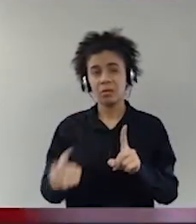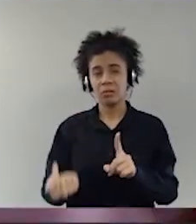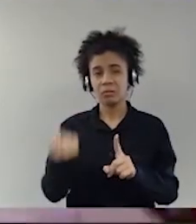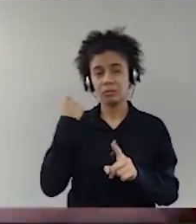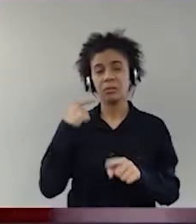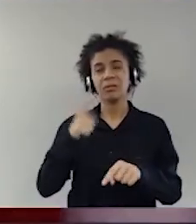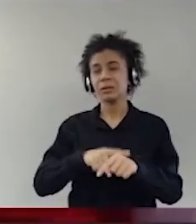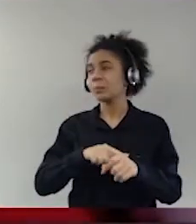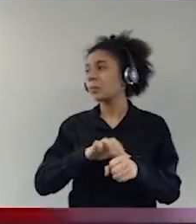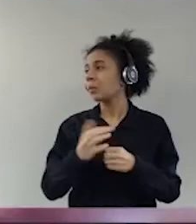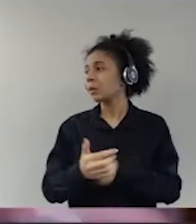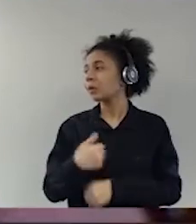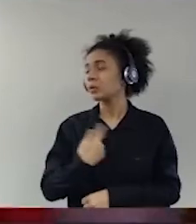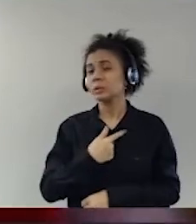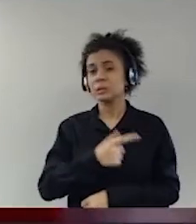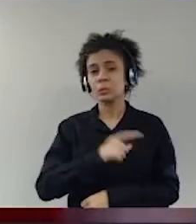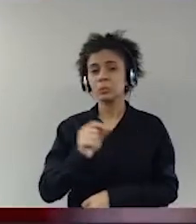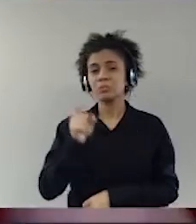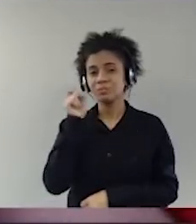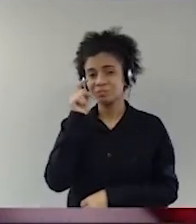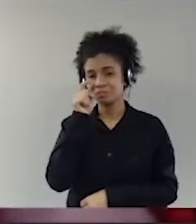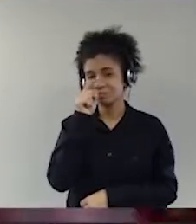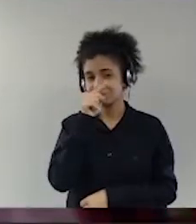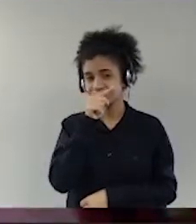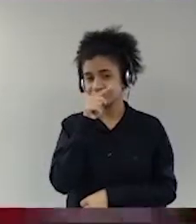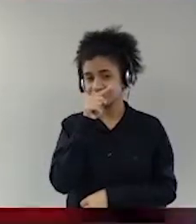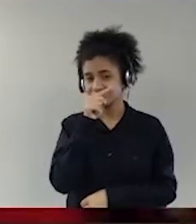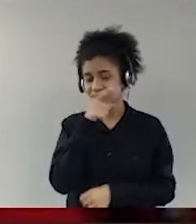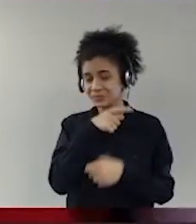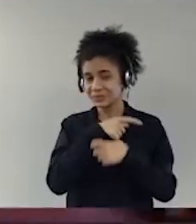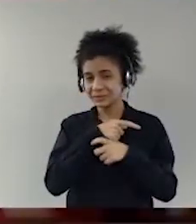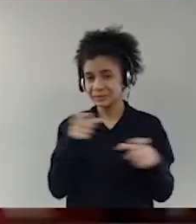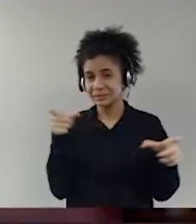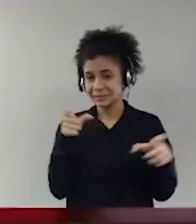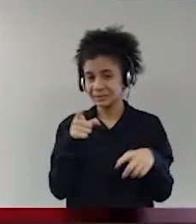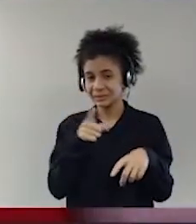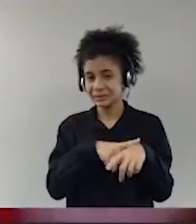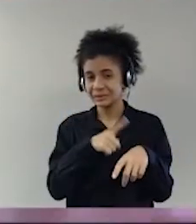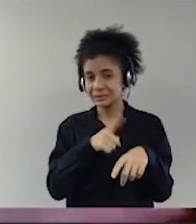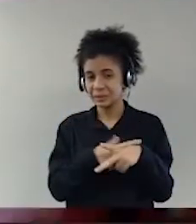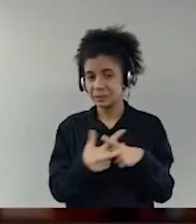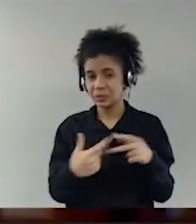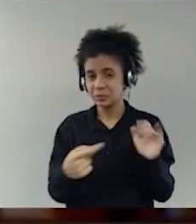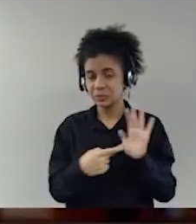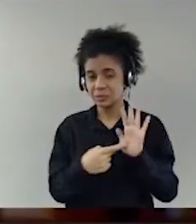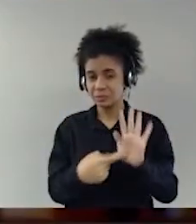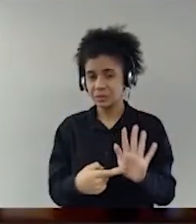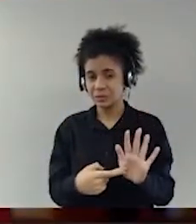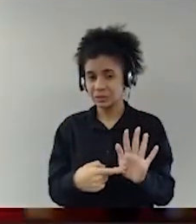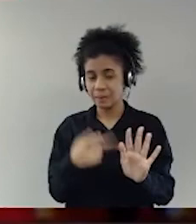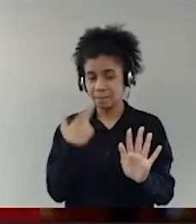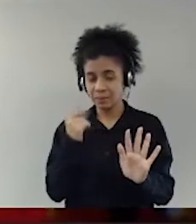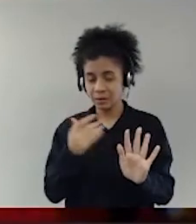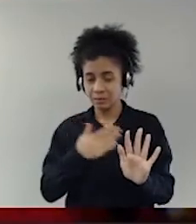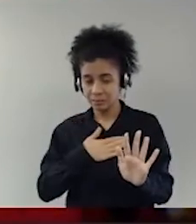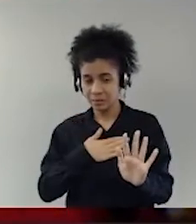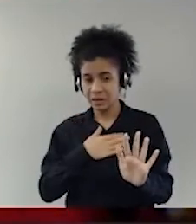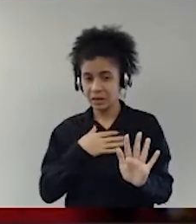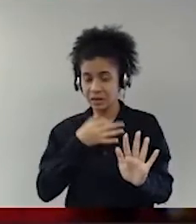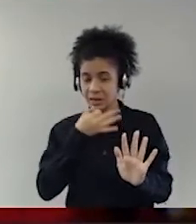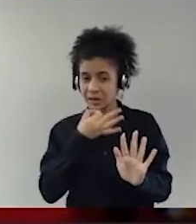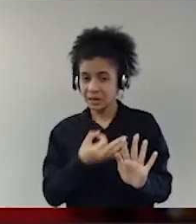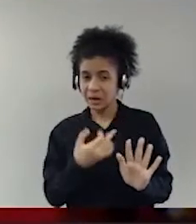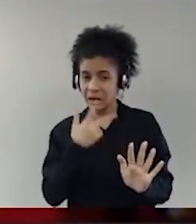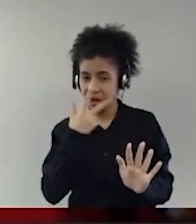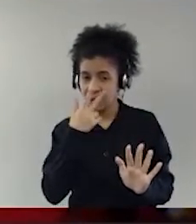de pandemia a gente tem dificuldades de mensurar o tempo que realmente as coisas representam. Para mim, parece que